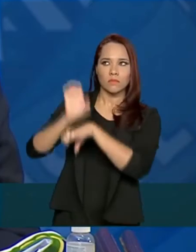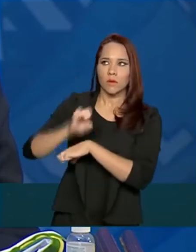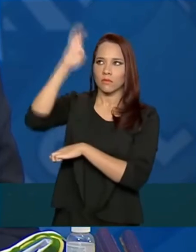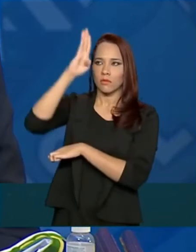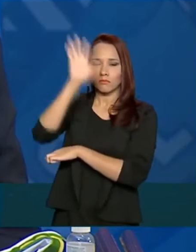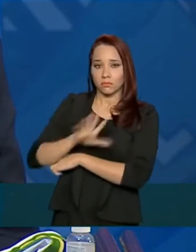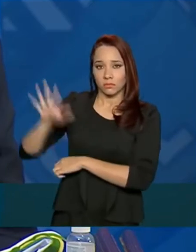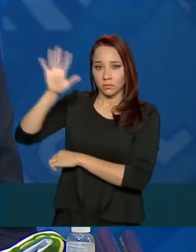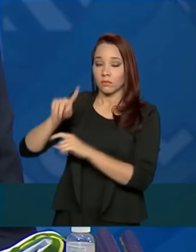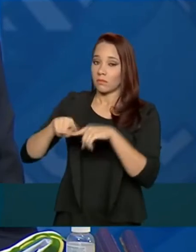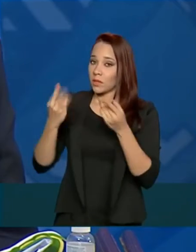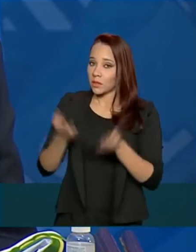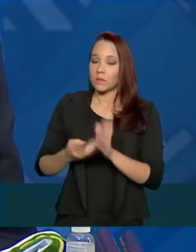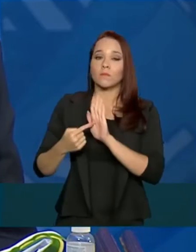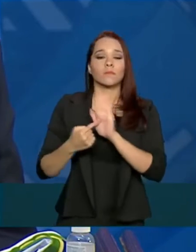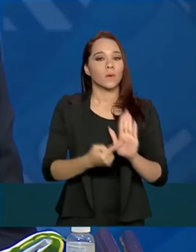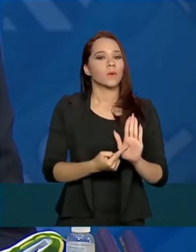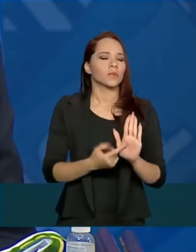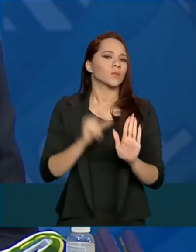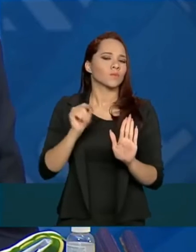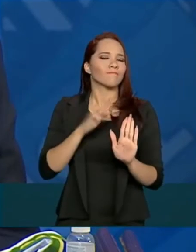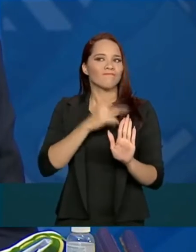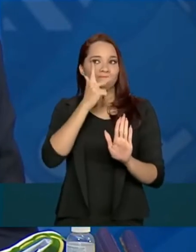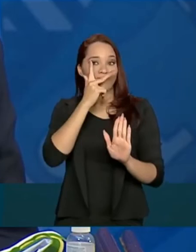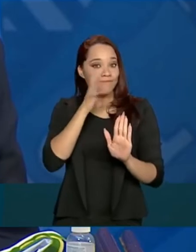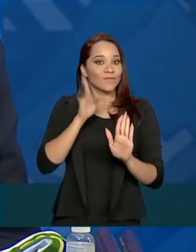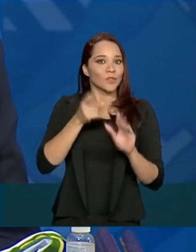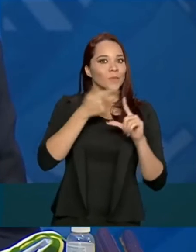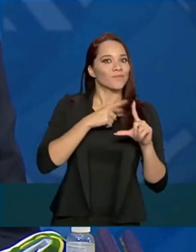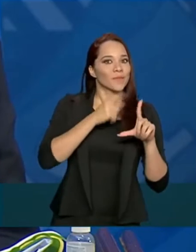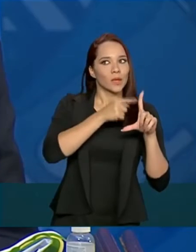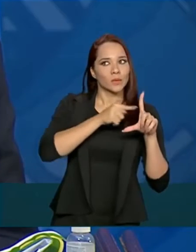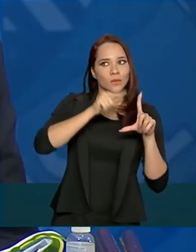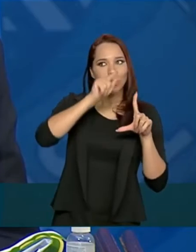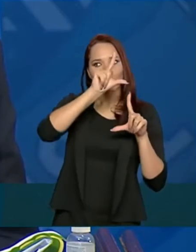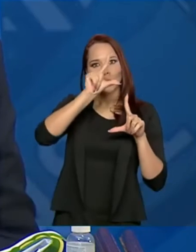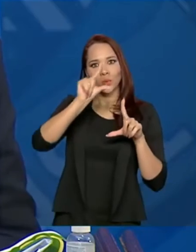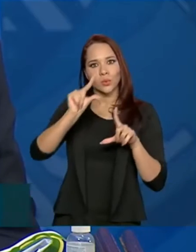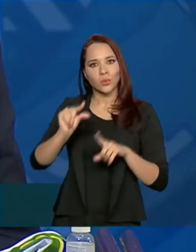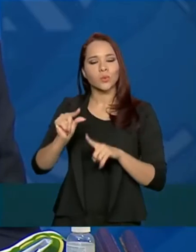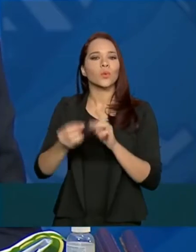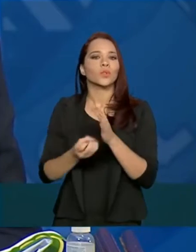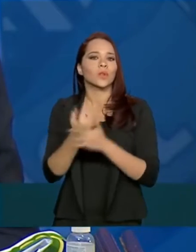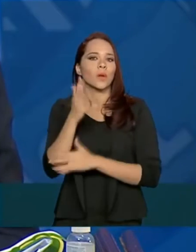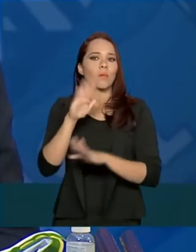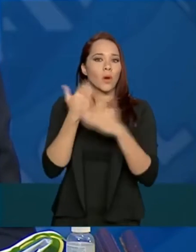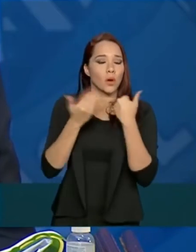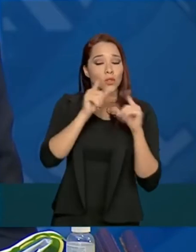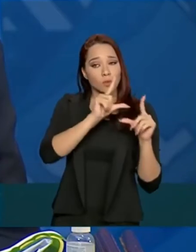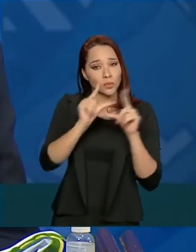todo, mas isso já nos mostra uma certa tendência de diminuição do número de novos óbitos e